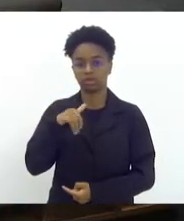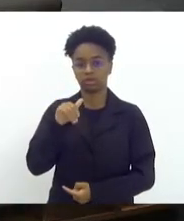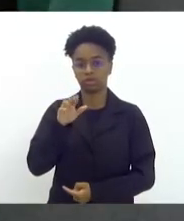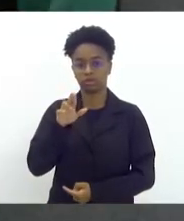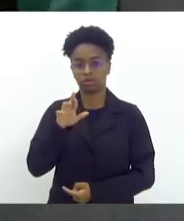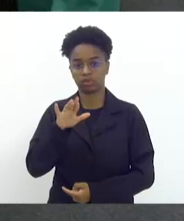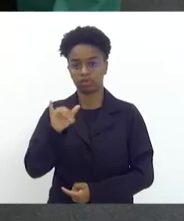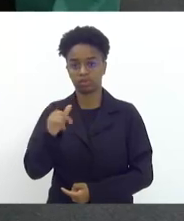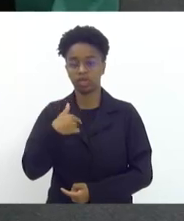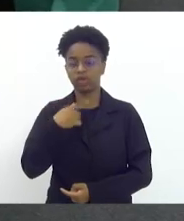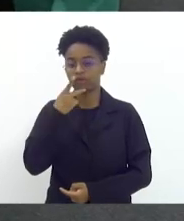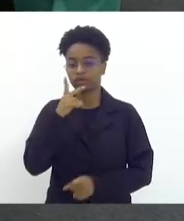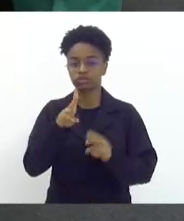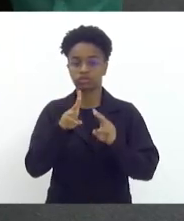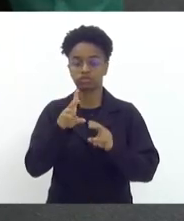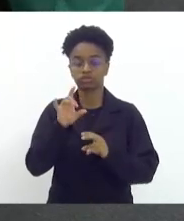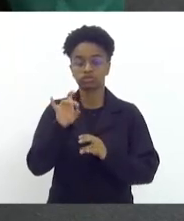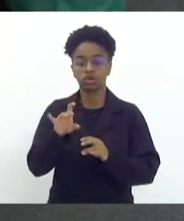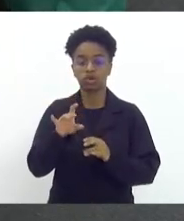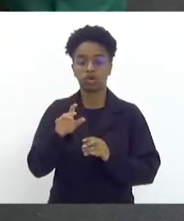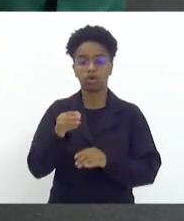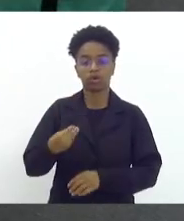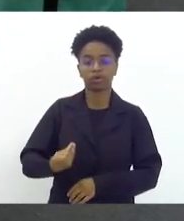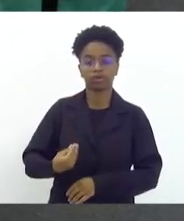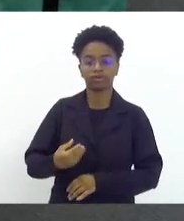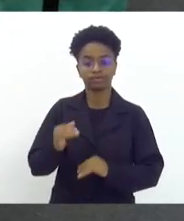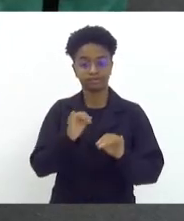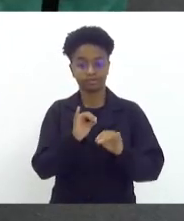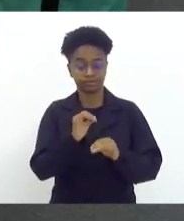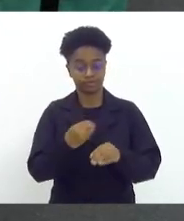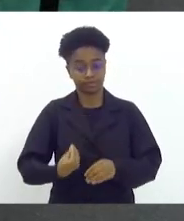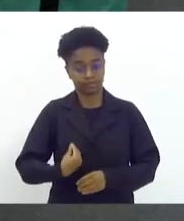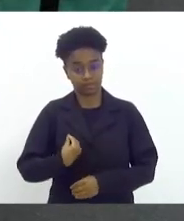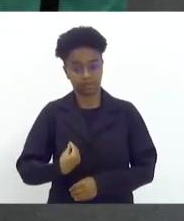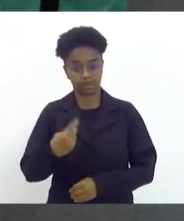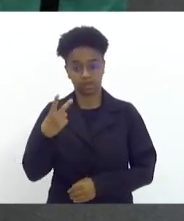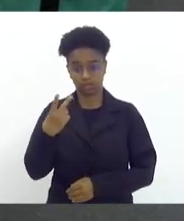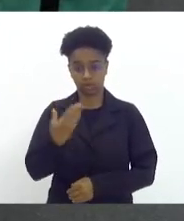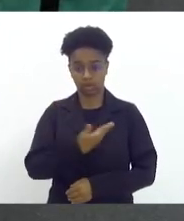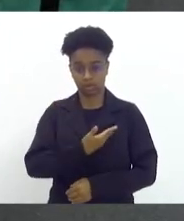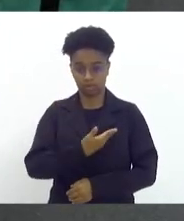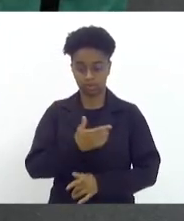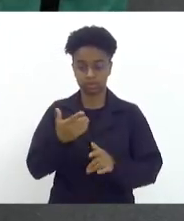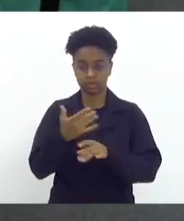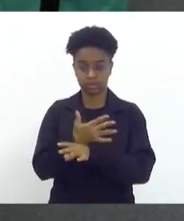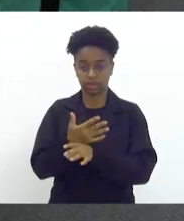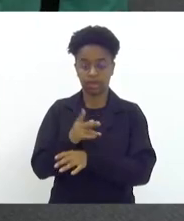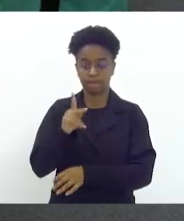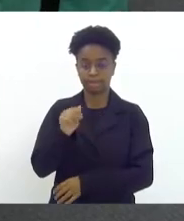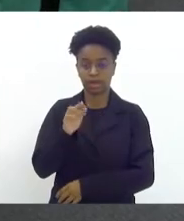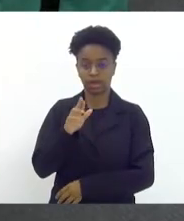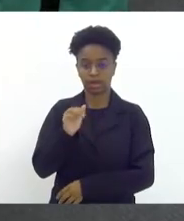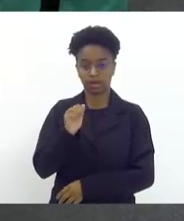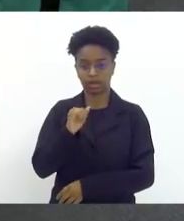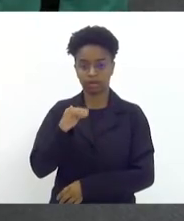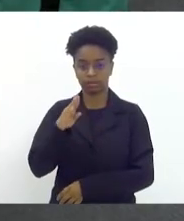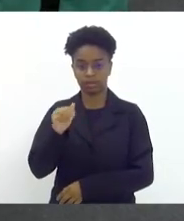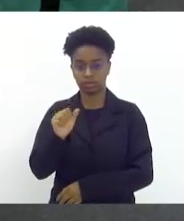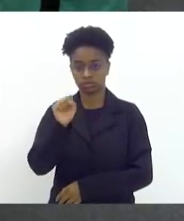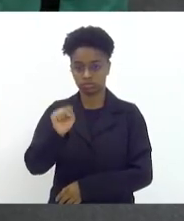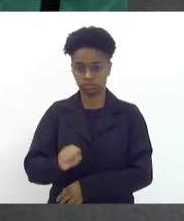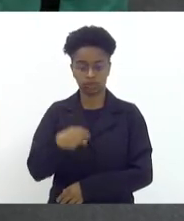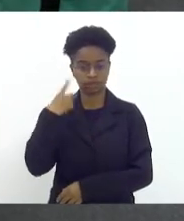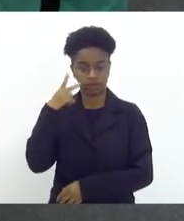só fazer a estação da presença de dois amigos do interior da cidade de Paraíba do Sul os vereadores Leo Correia